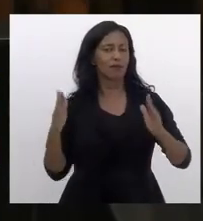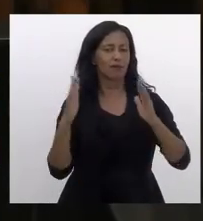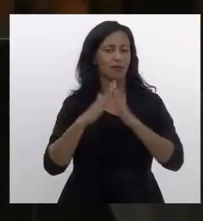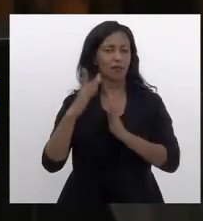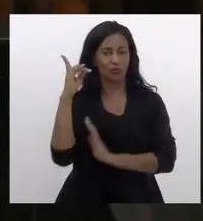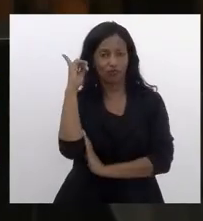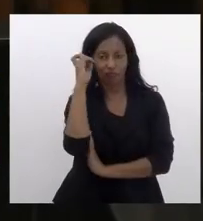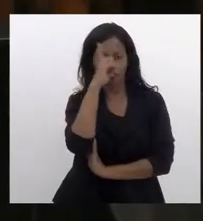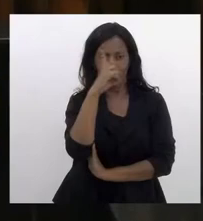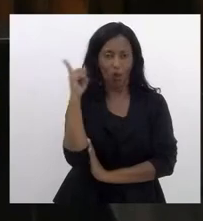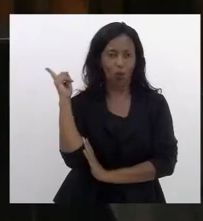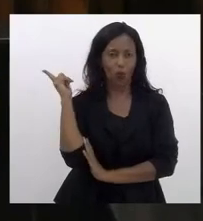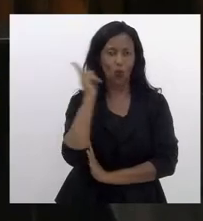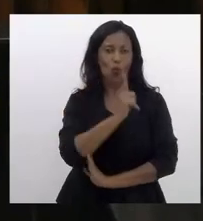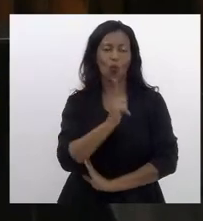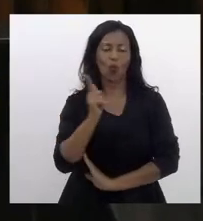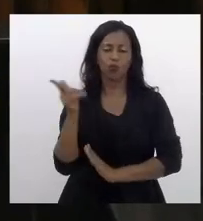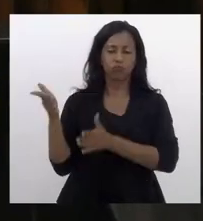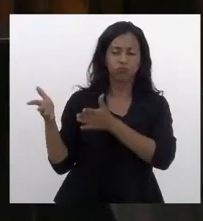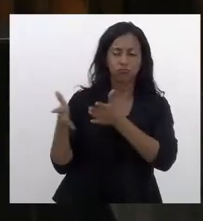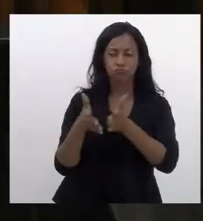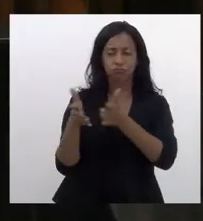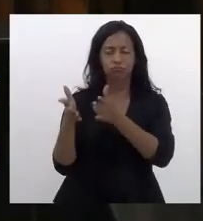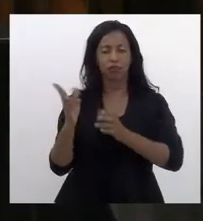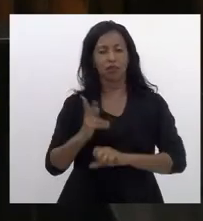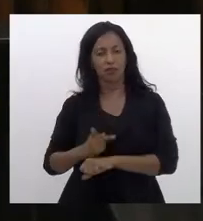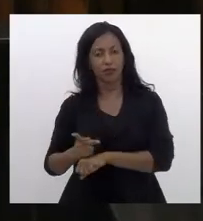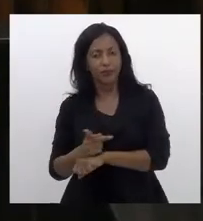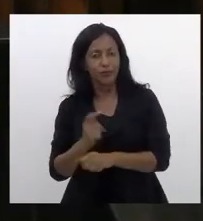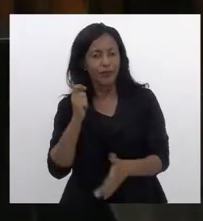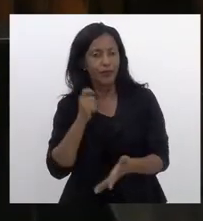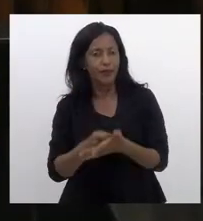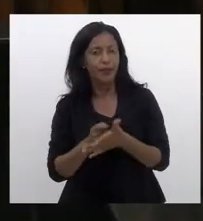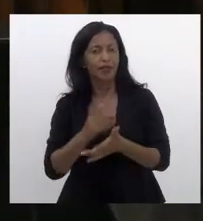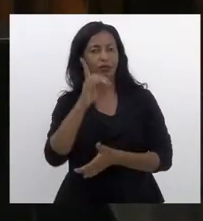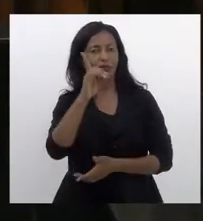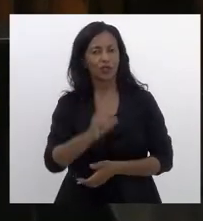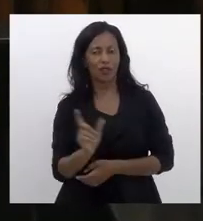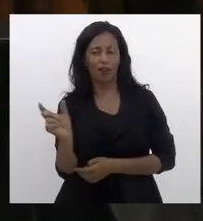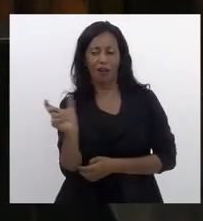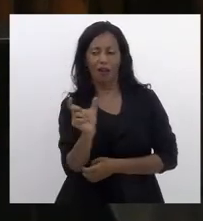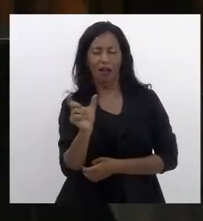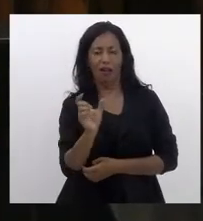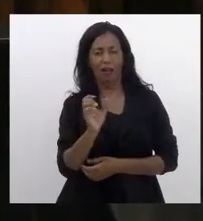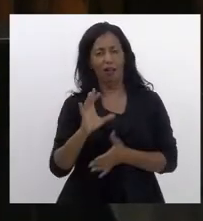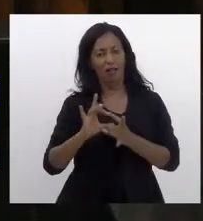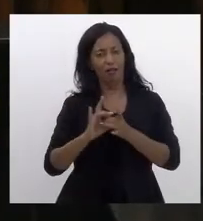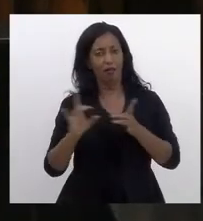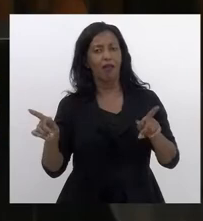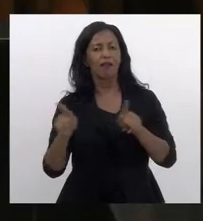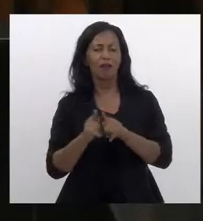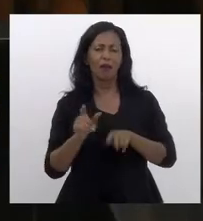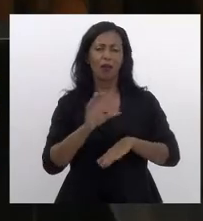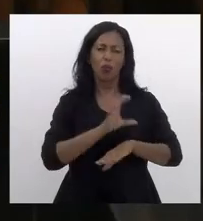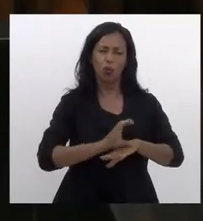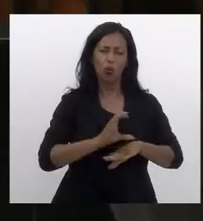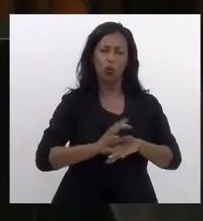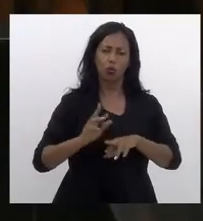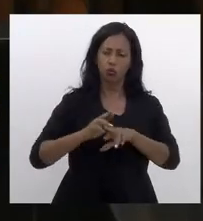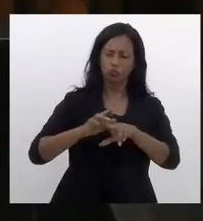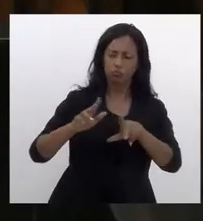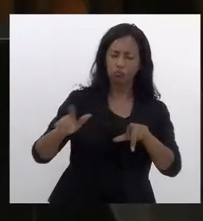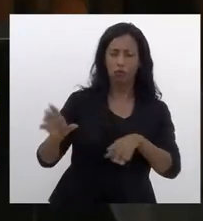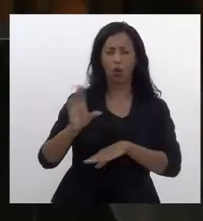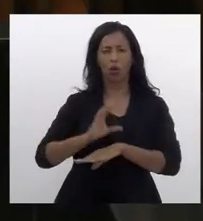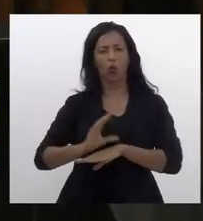para encontrar uma saída definitiva, a gente busca garantir o direito ao passe livre também para os estudantes do curso concomitante, também os